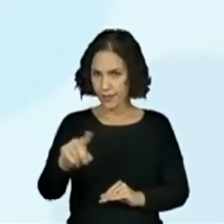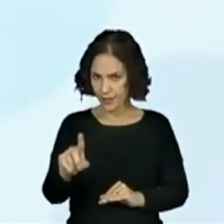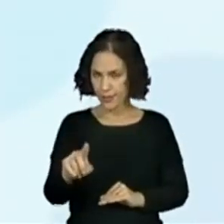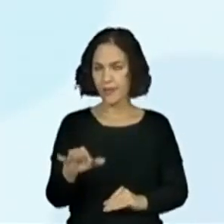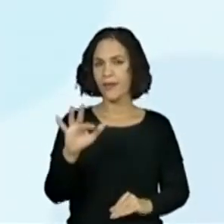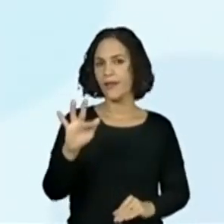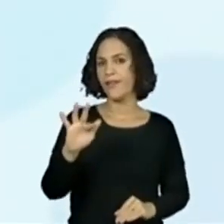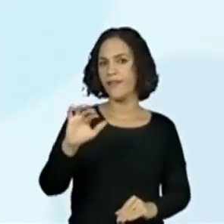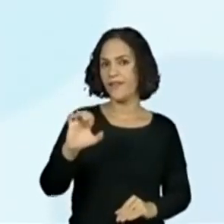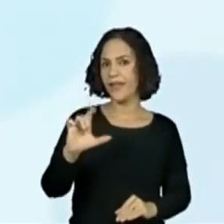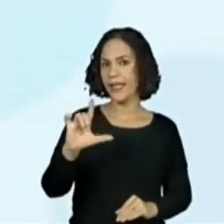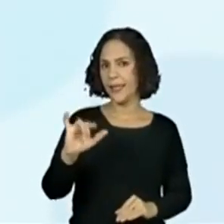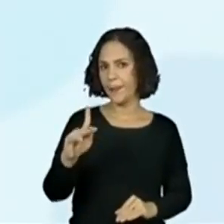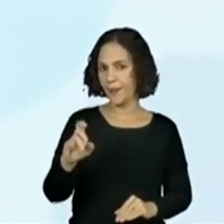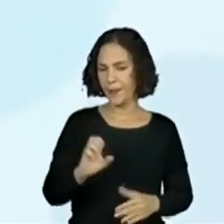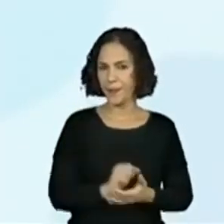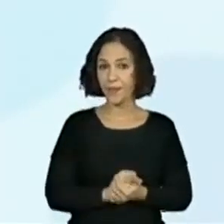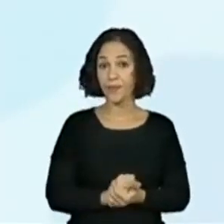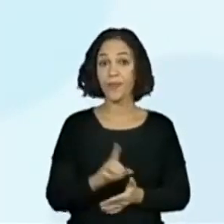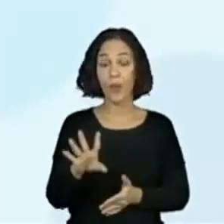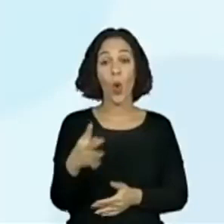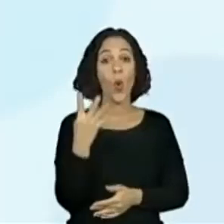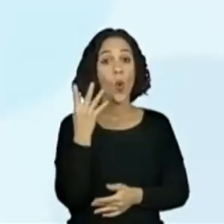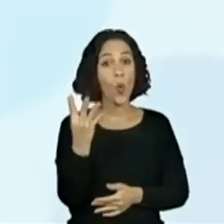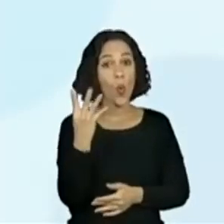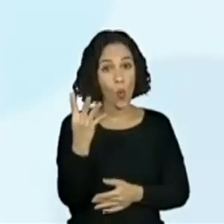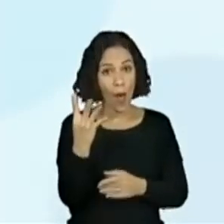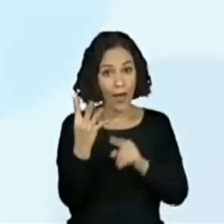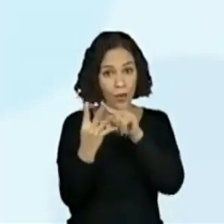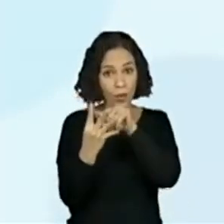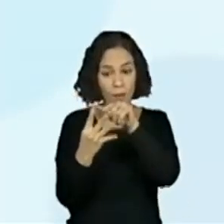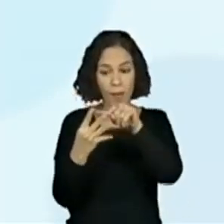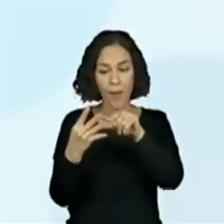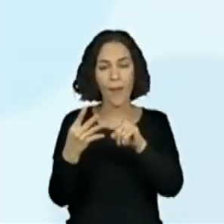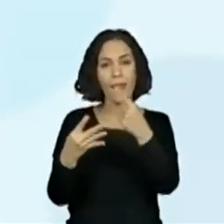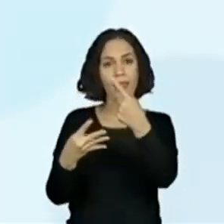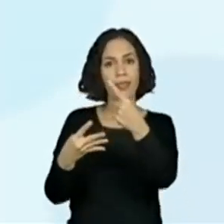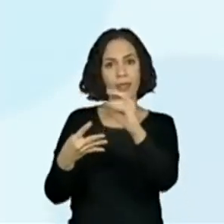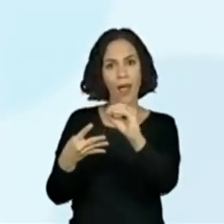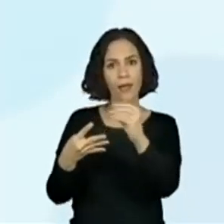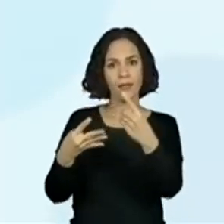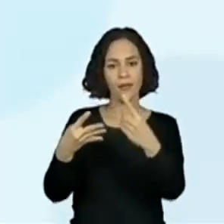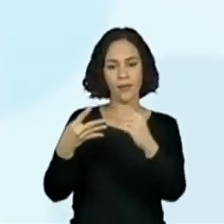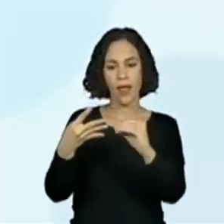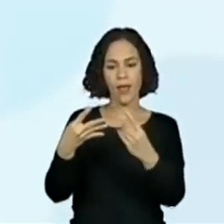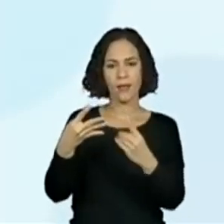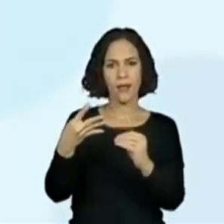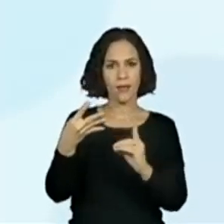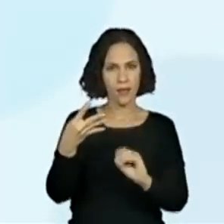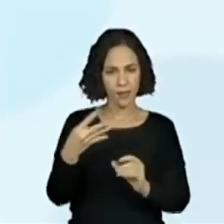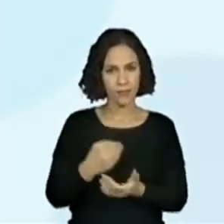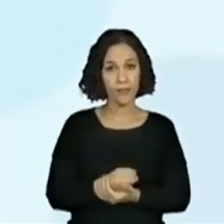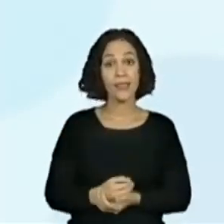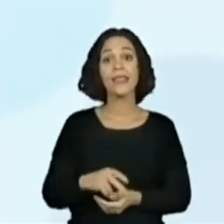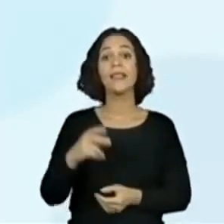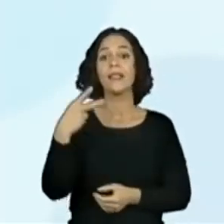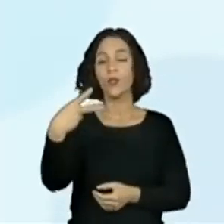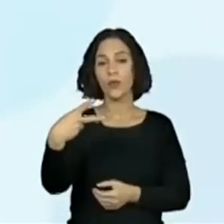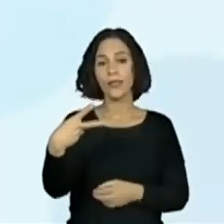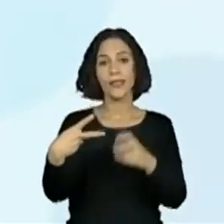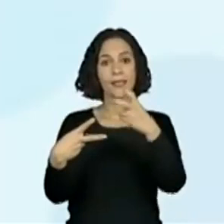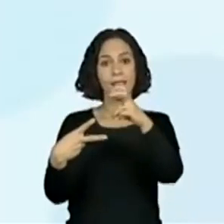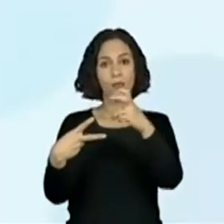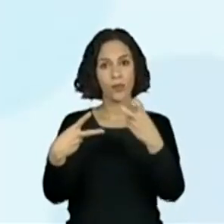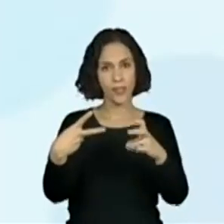Felipe. Olha só, ele tem 4 notas de 10 reais, ele tem 2 de 5 e ele tem 2 de